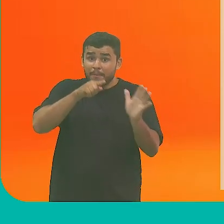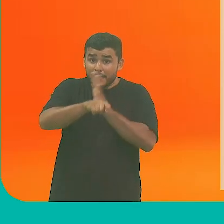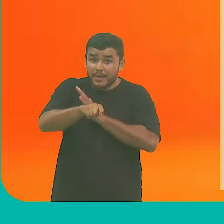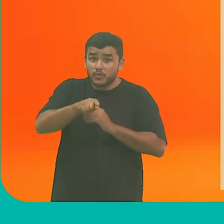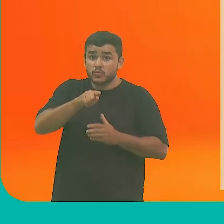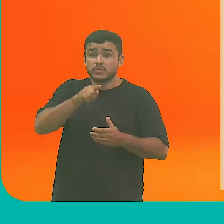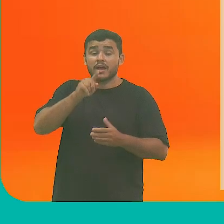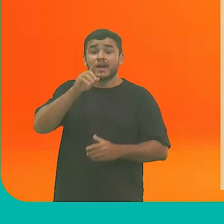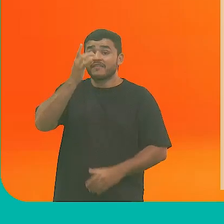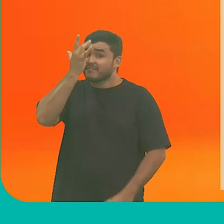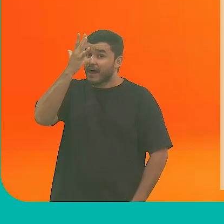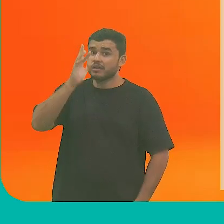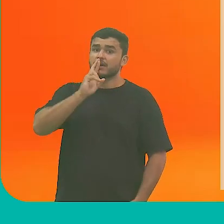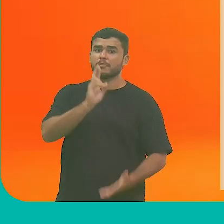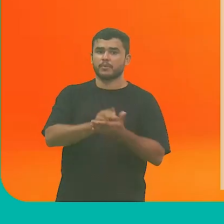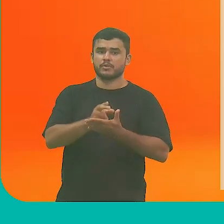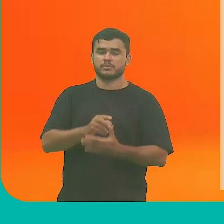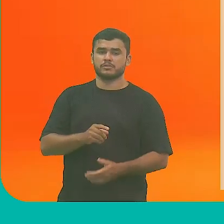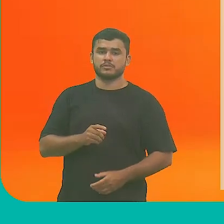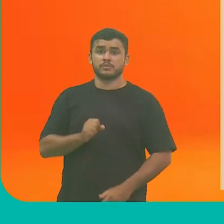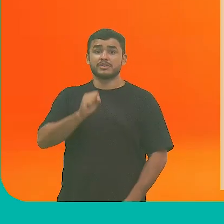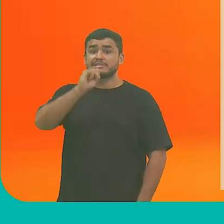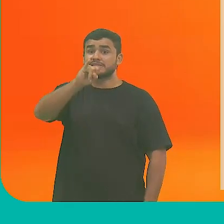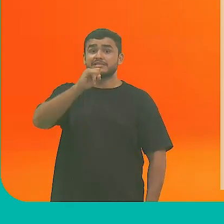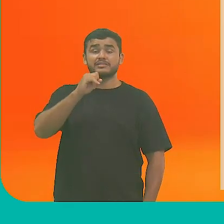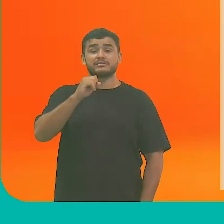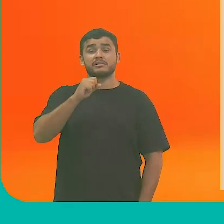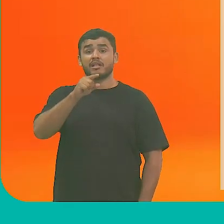chutar. Deu para entender, gente?